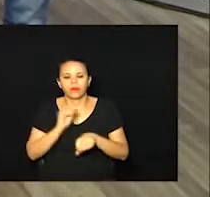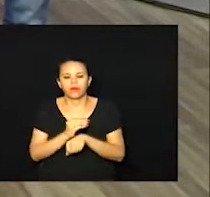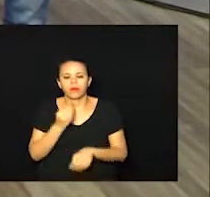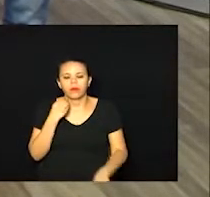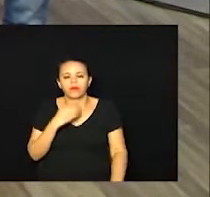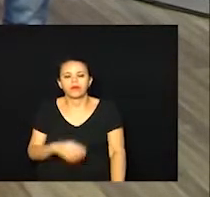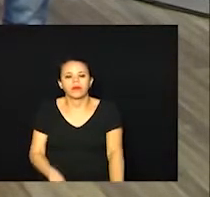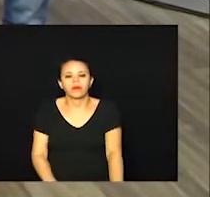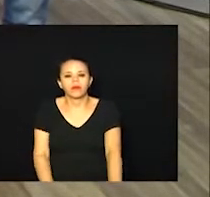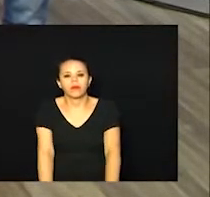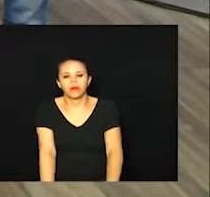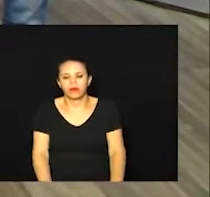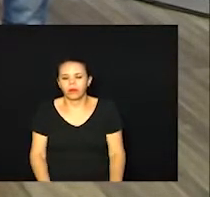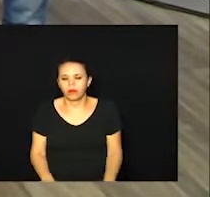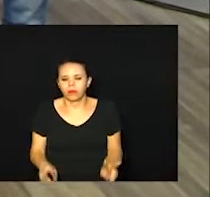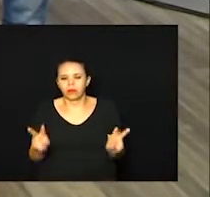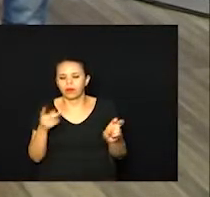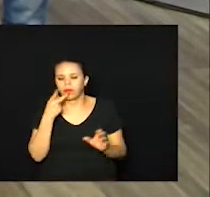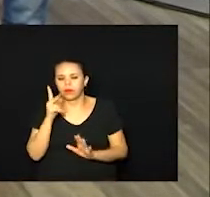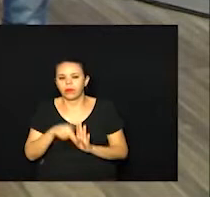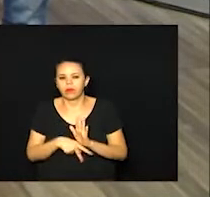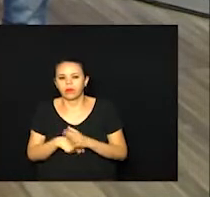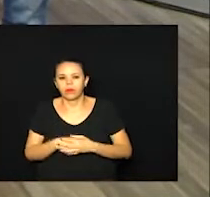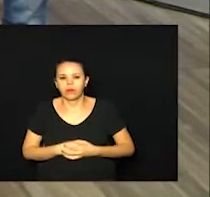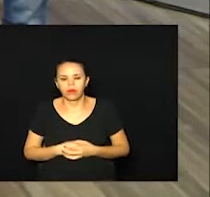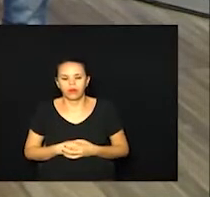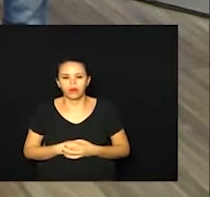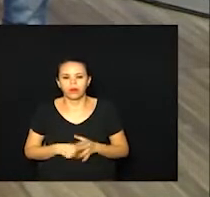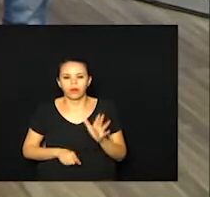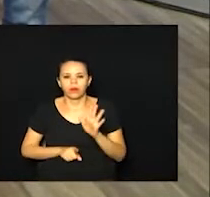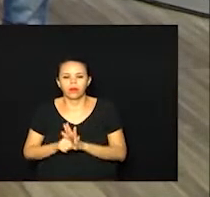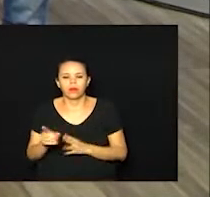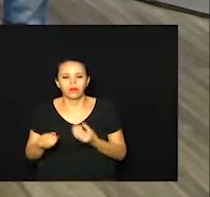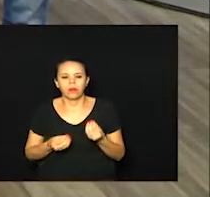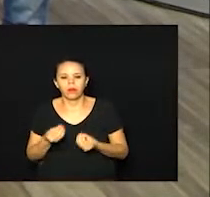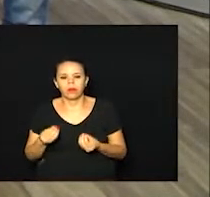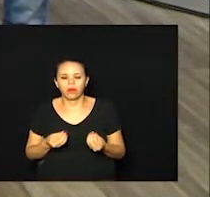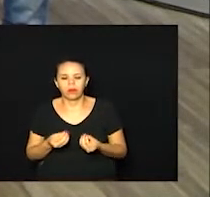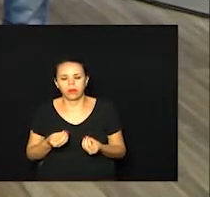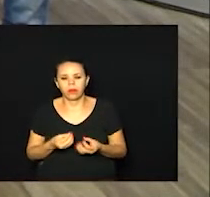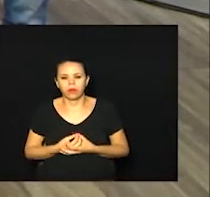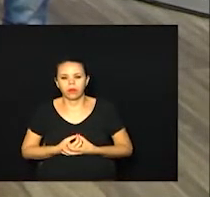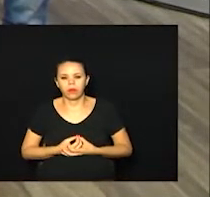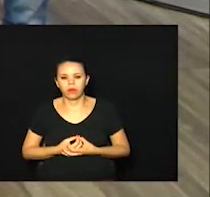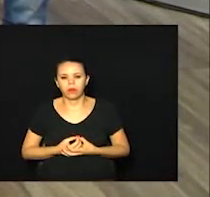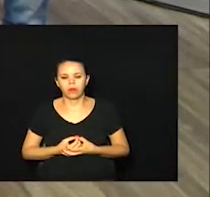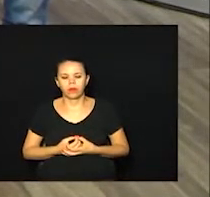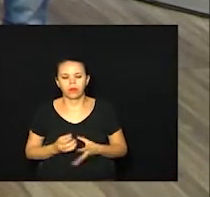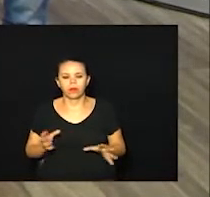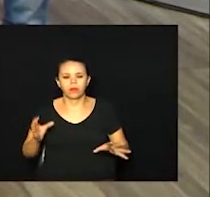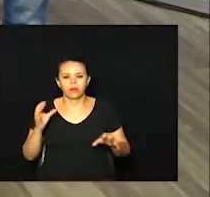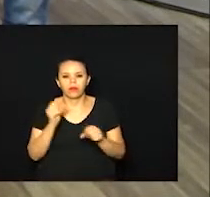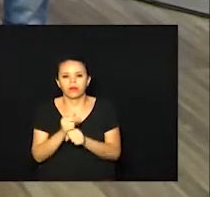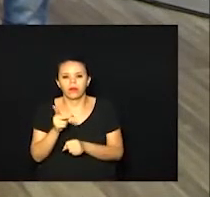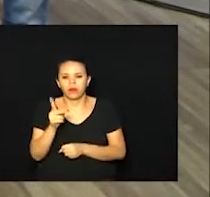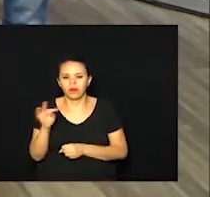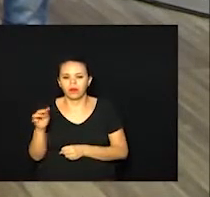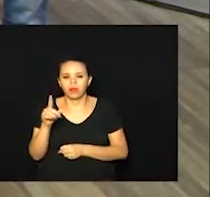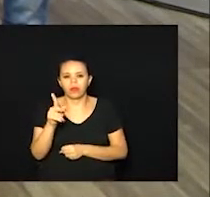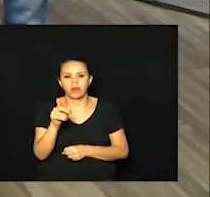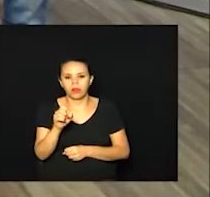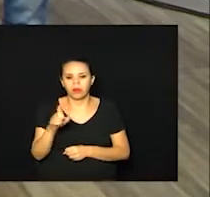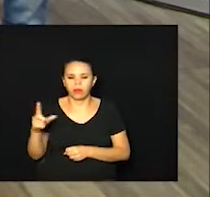senhor comentasse um pouquinho sobre esse projeto. E uma outra pergunta, como que é aí juntar o PT, o PSOL,